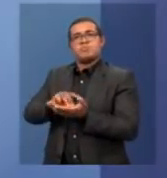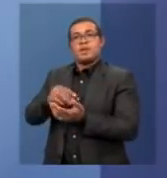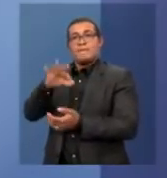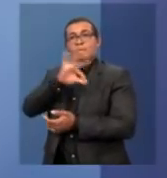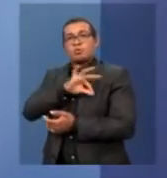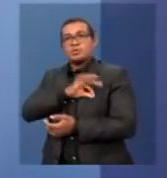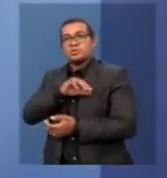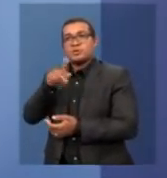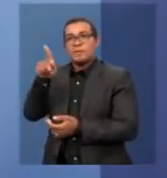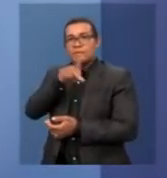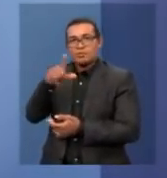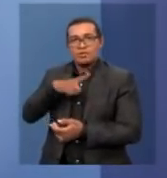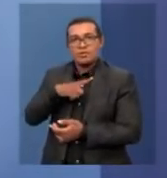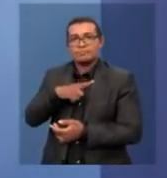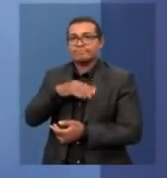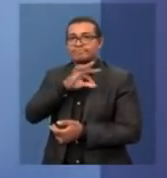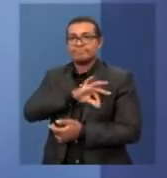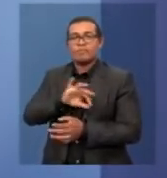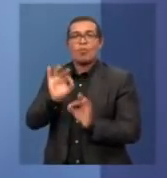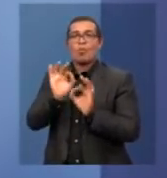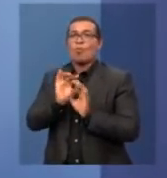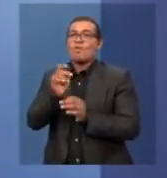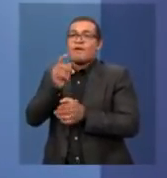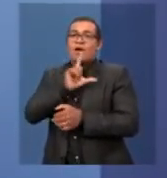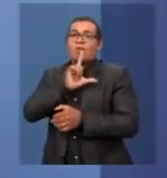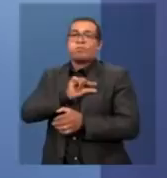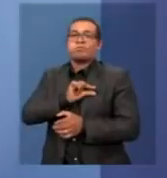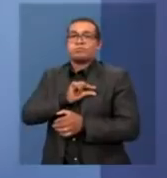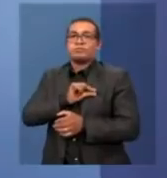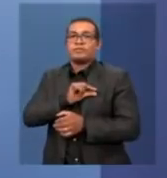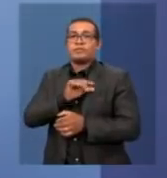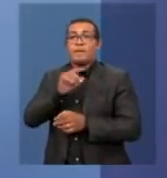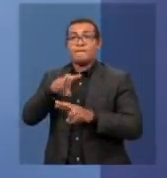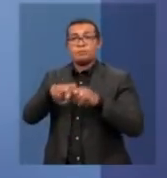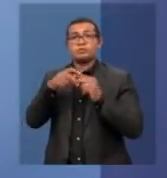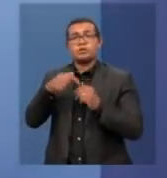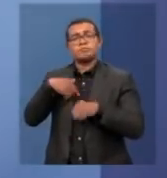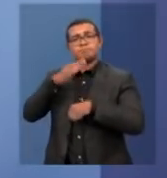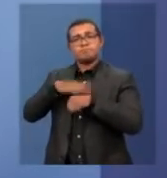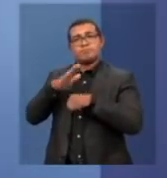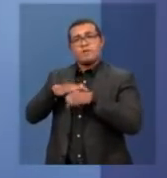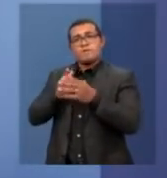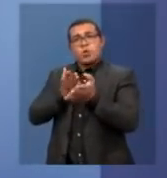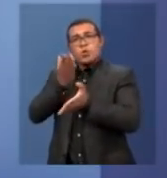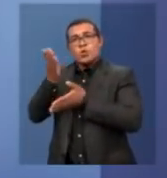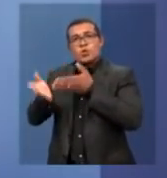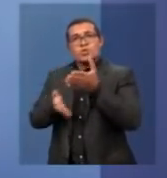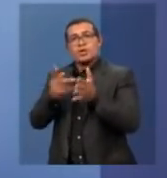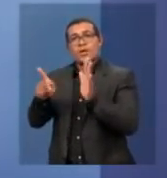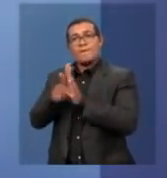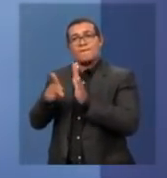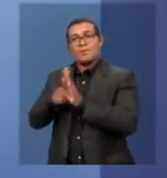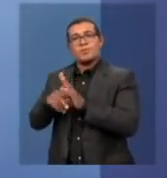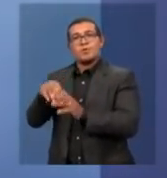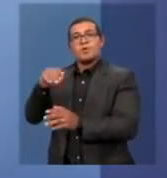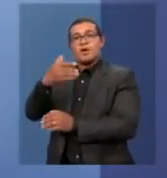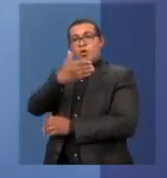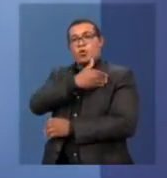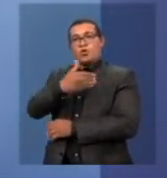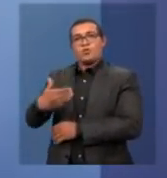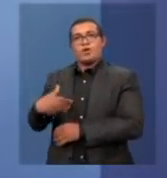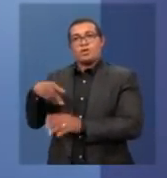o estado é muitas pessoas lá vou eu vou cuidar do estado como cuidei da política municipalista que eu